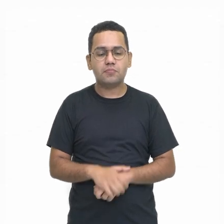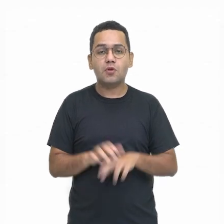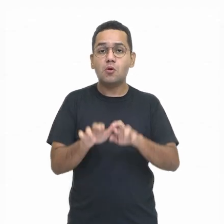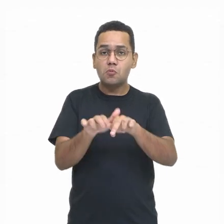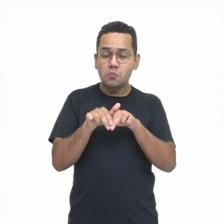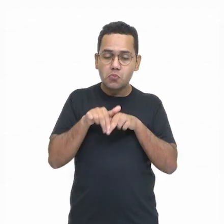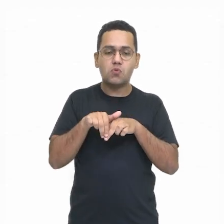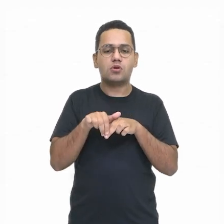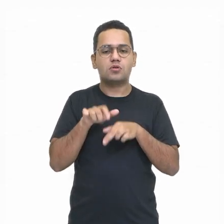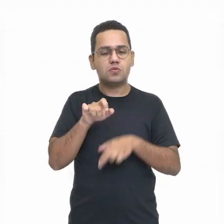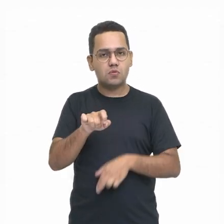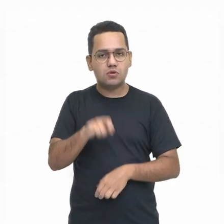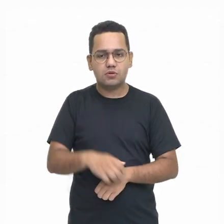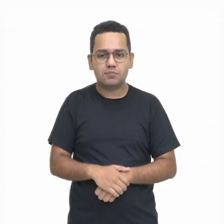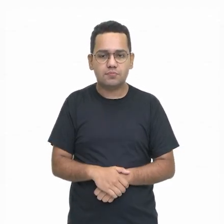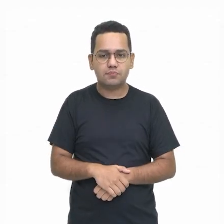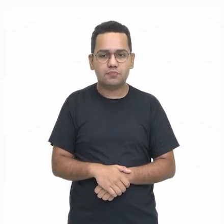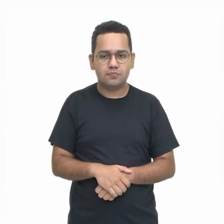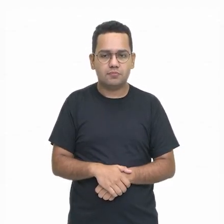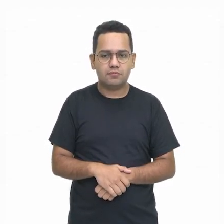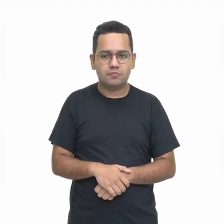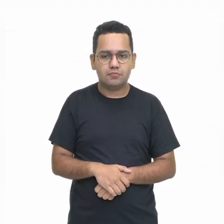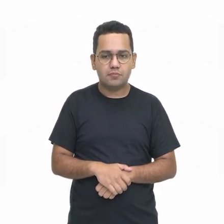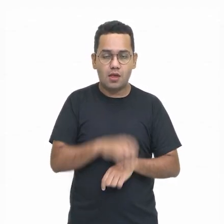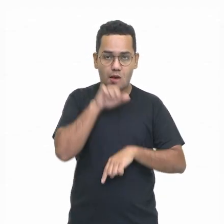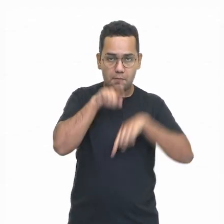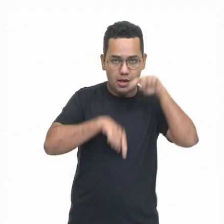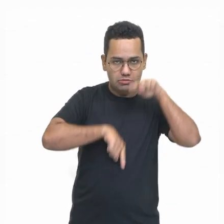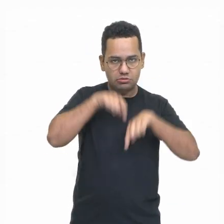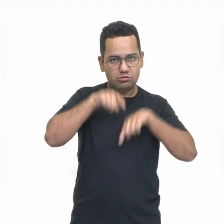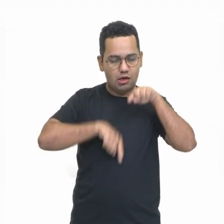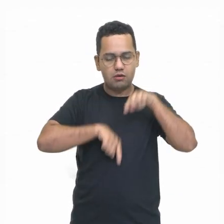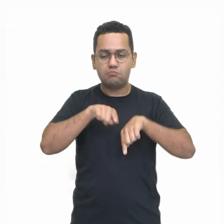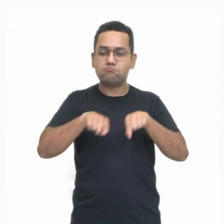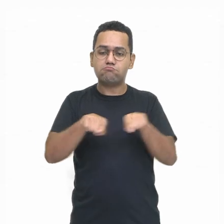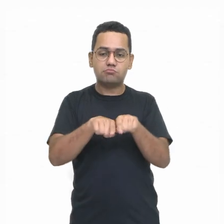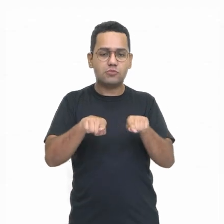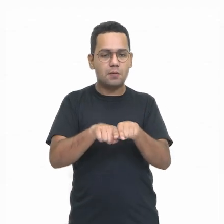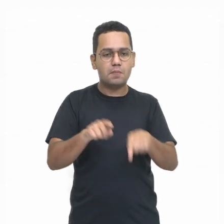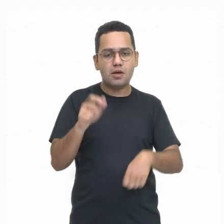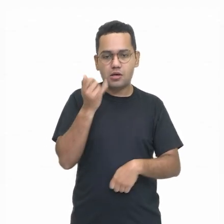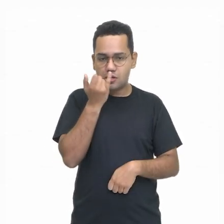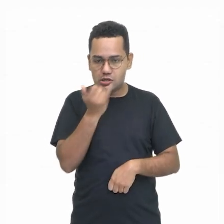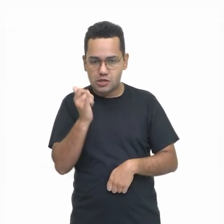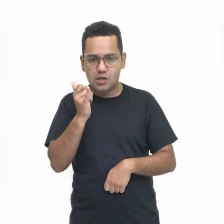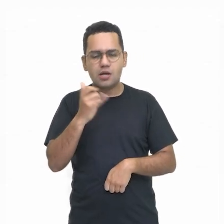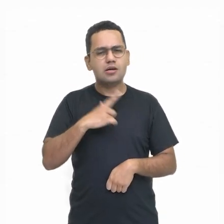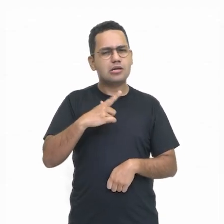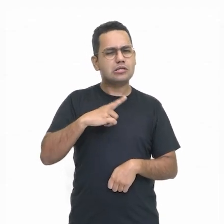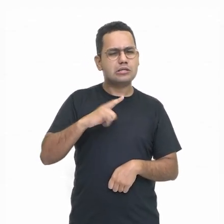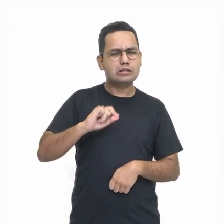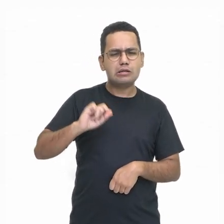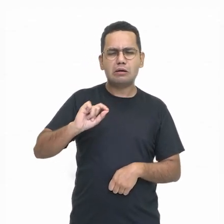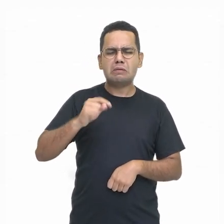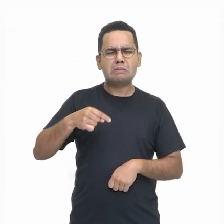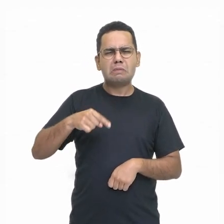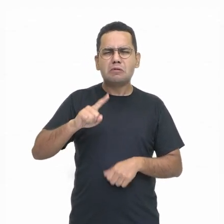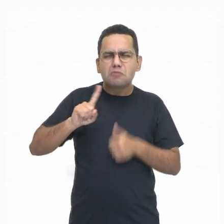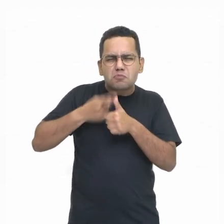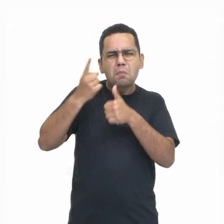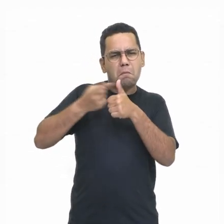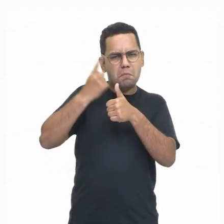cadeia trófica, a matéria e também a energia que é produzida desde lá os